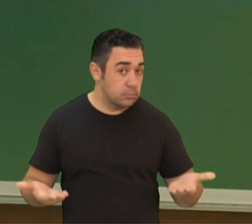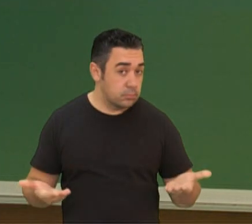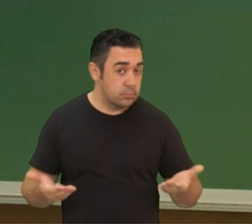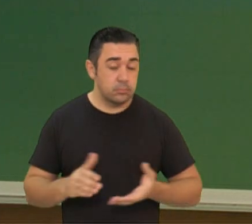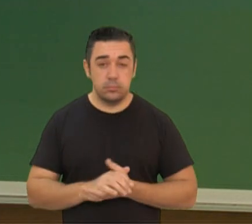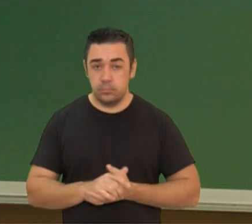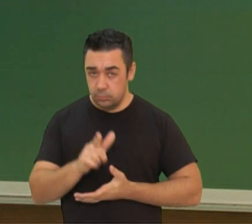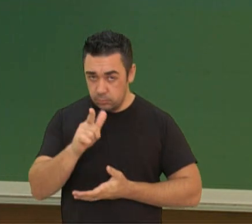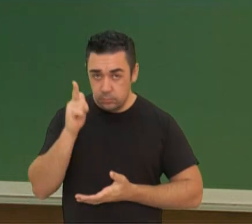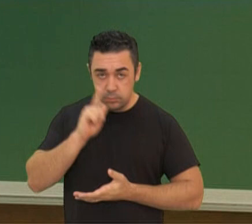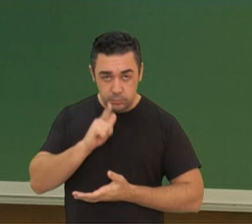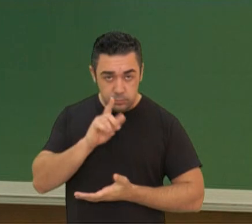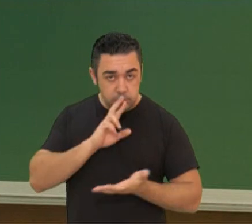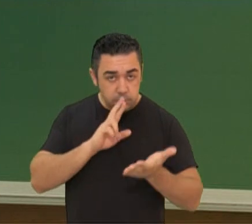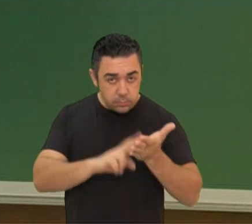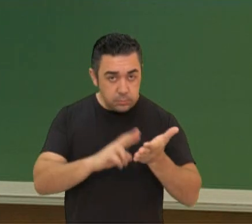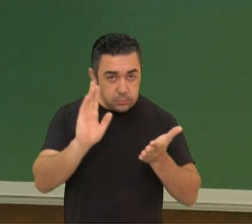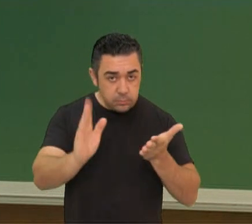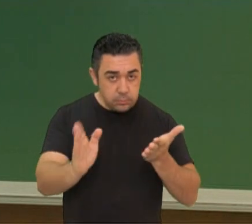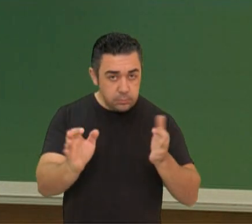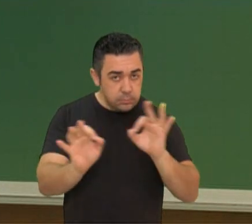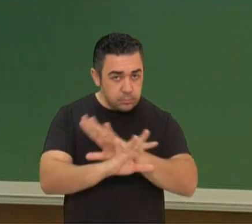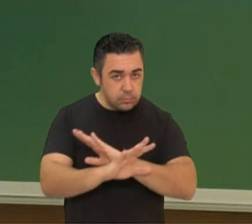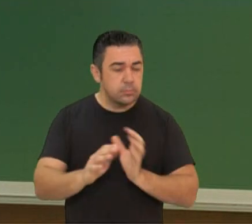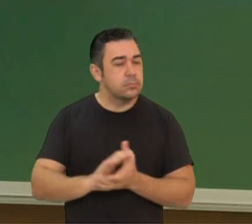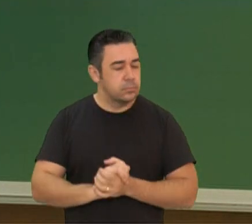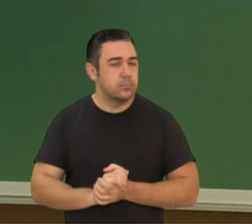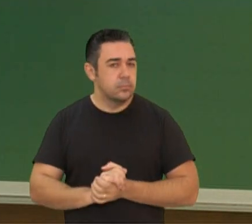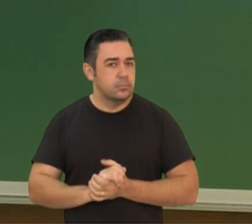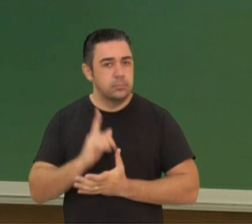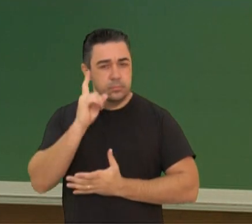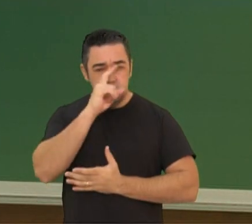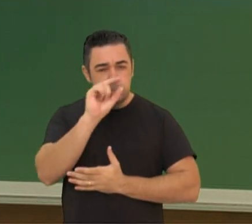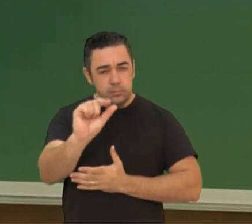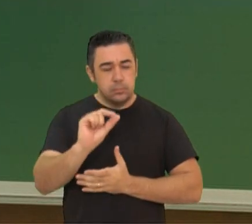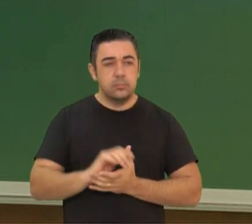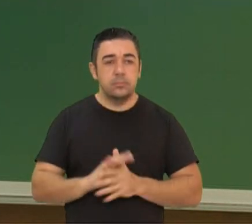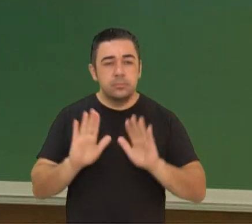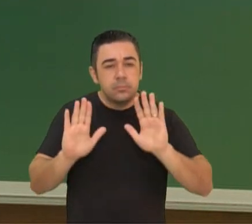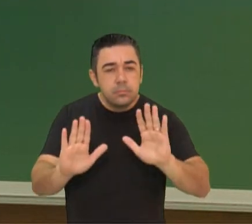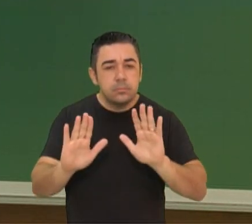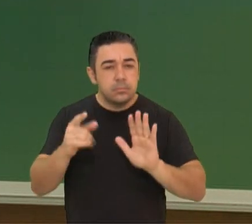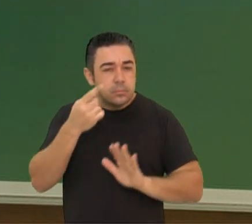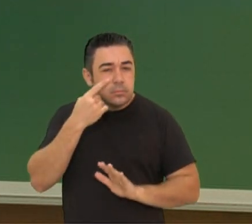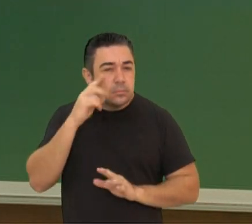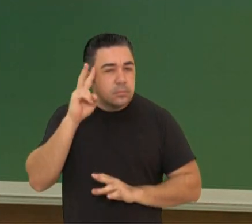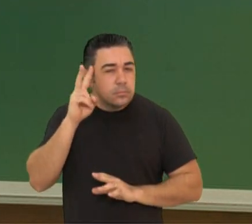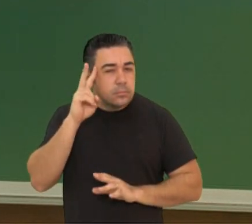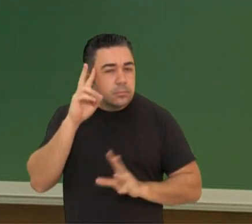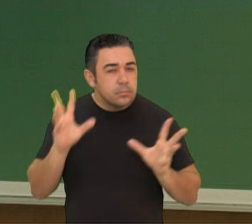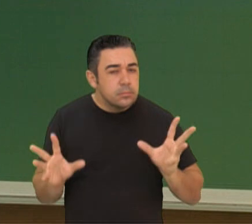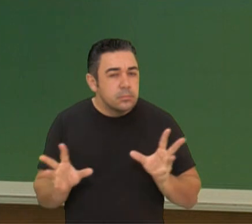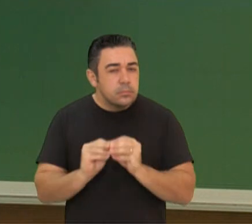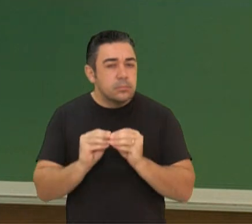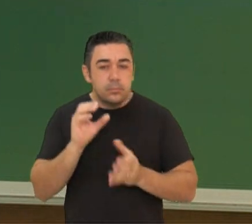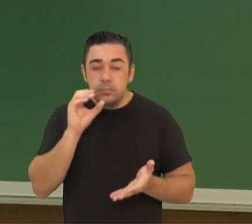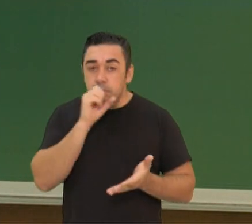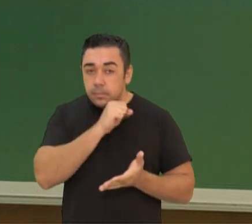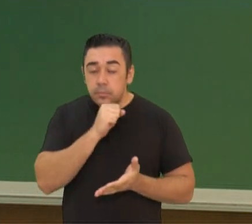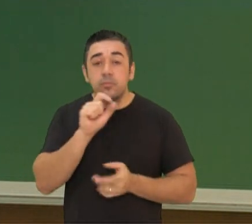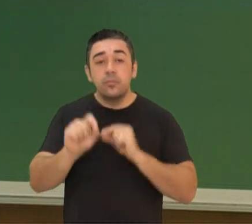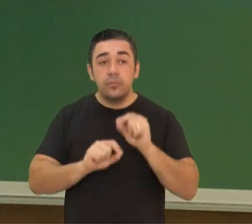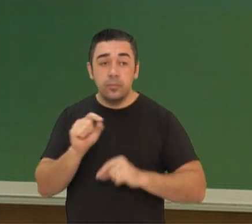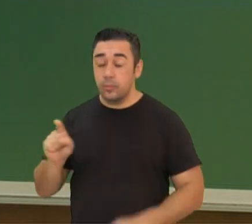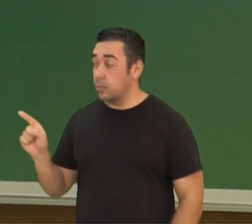então? Conseguiu responder essa? É uma questão um pouquinho trabalhosa, né? Mas vamos retomar rapidamente aqui, então,